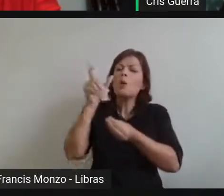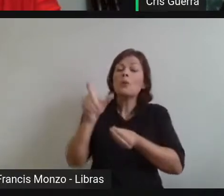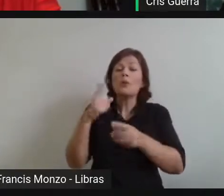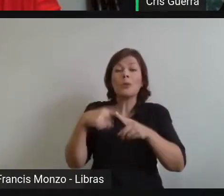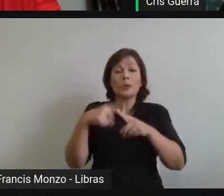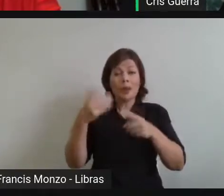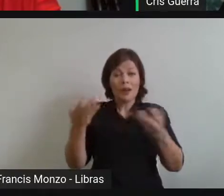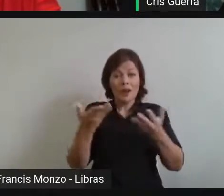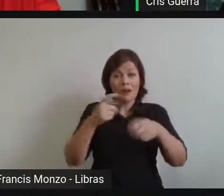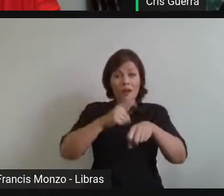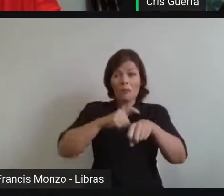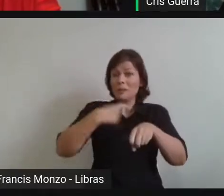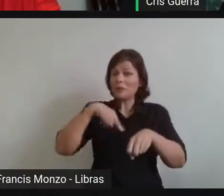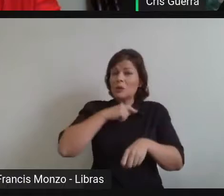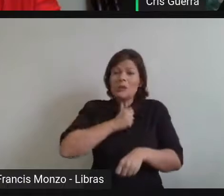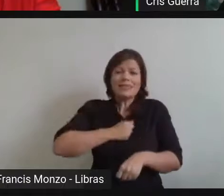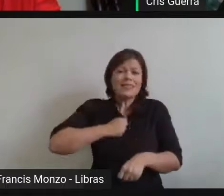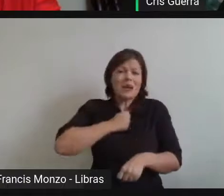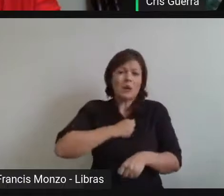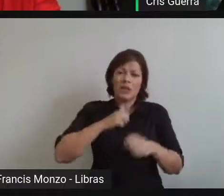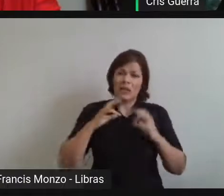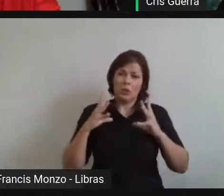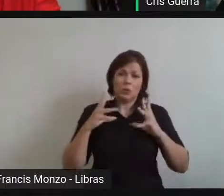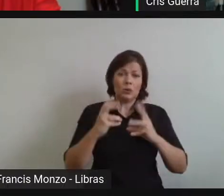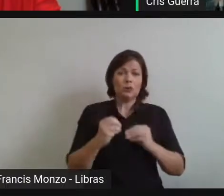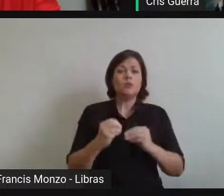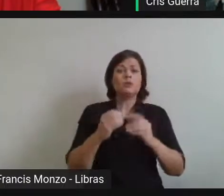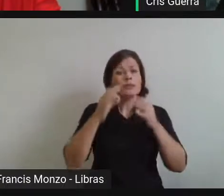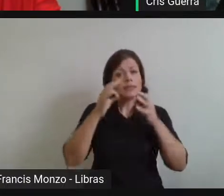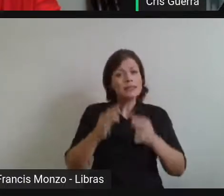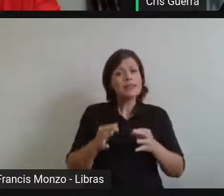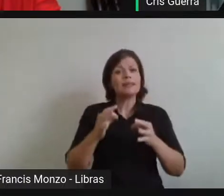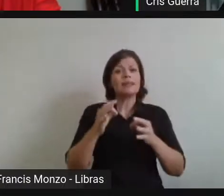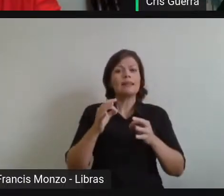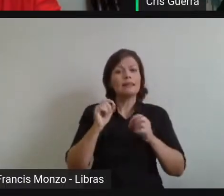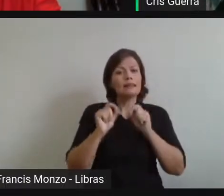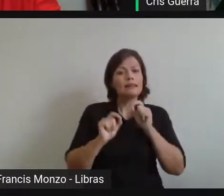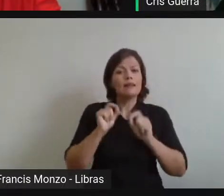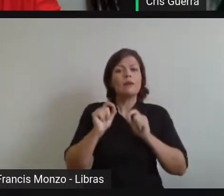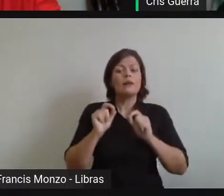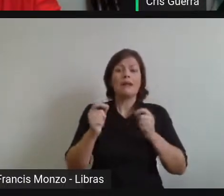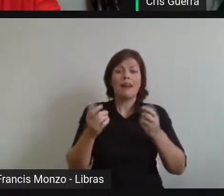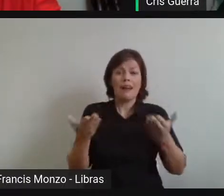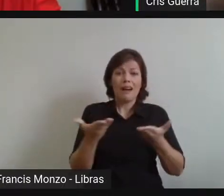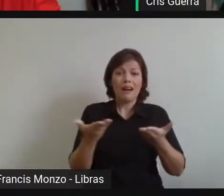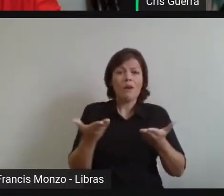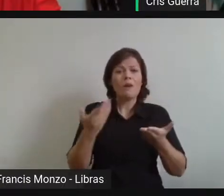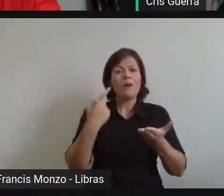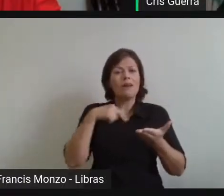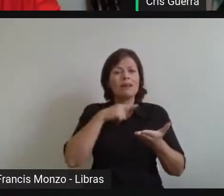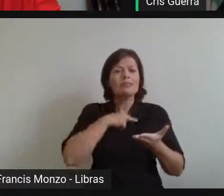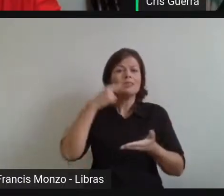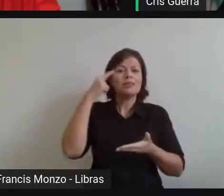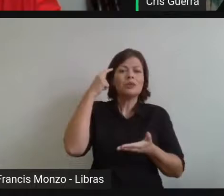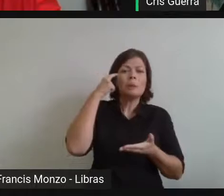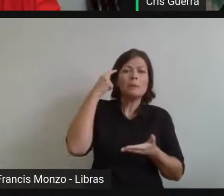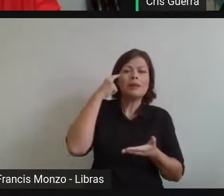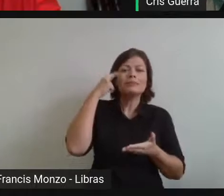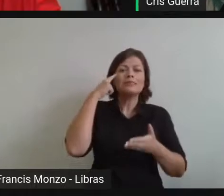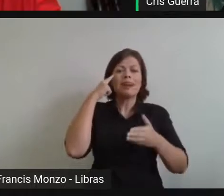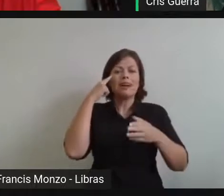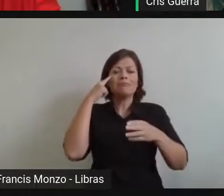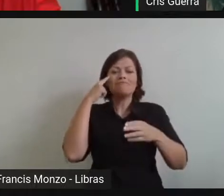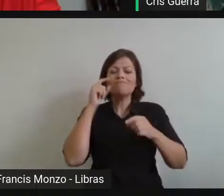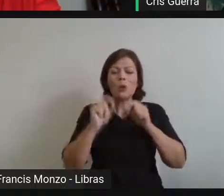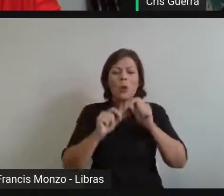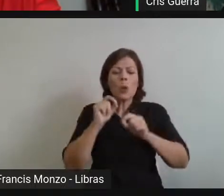gente, com certeza, nessas horas, olhando para os ingredientes que a gente pode